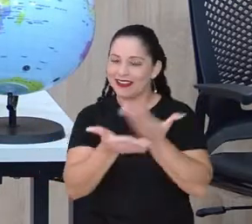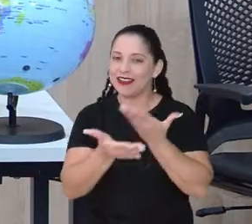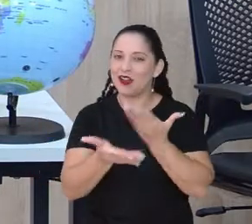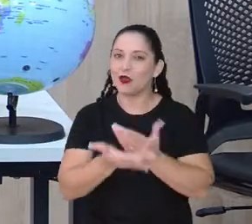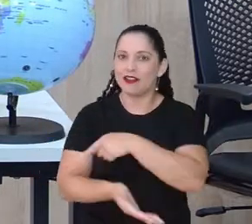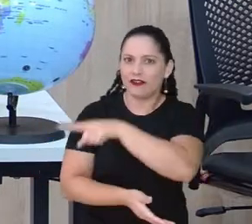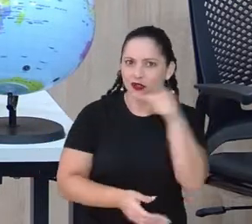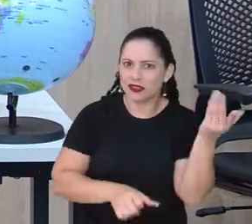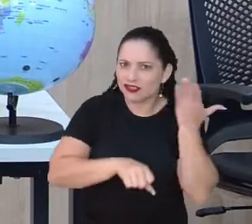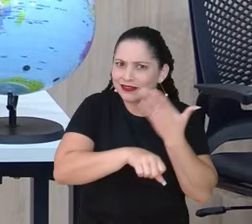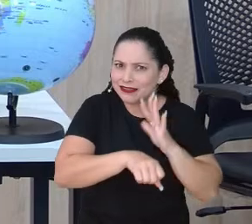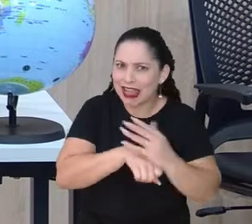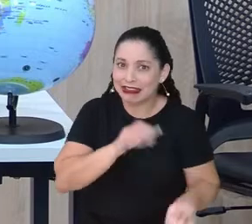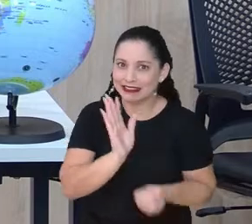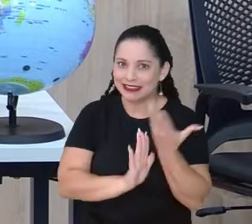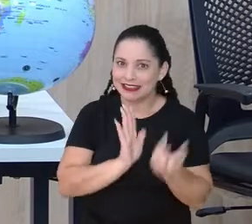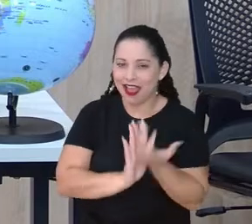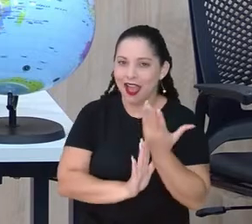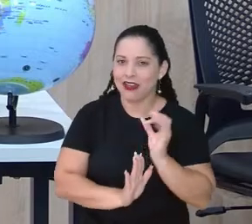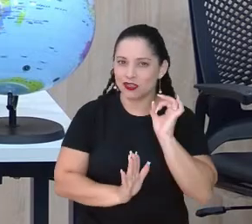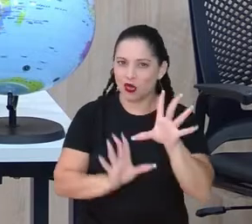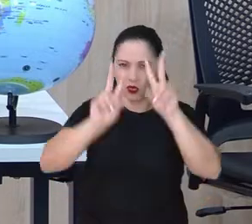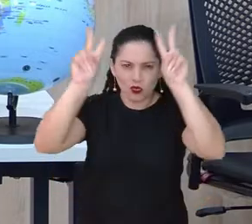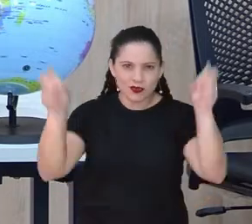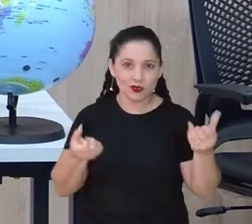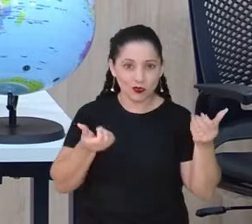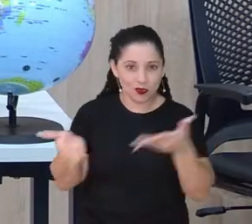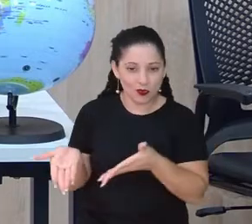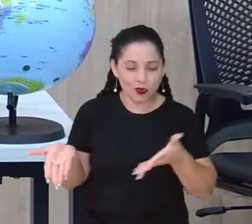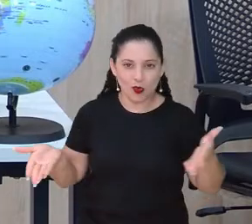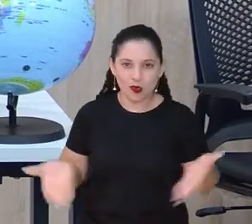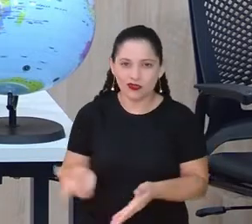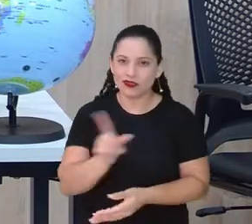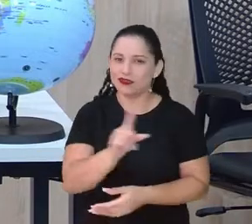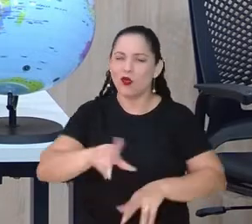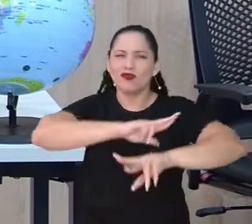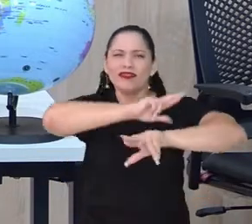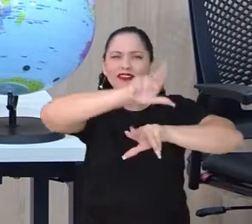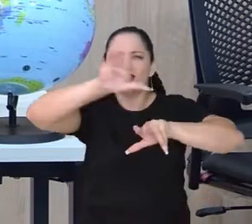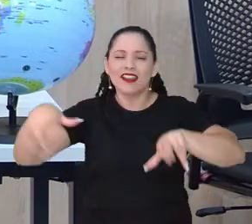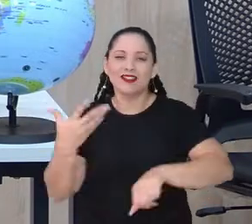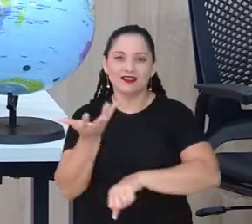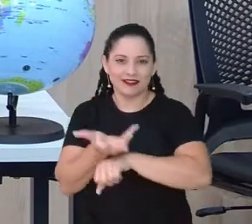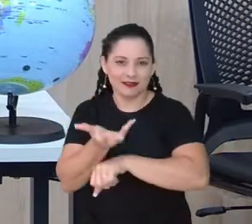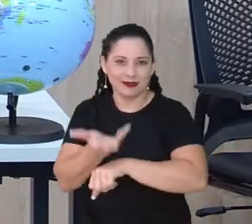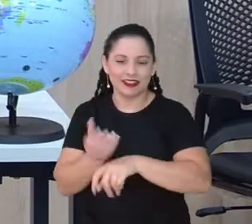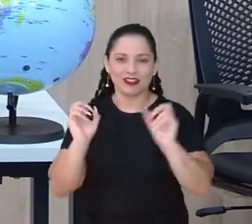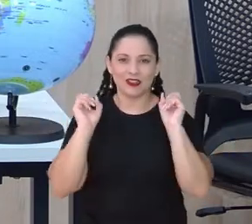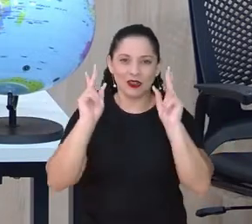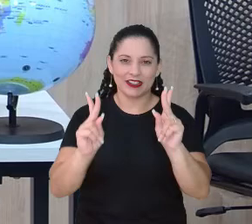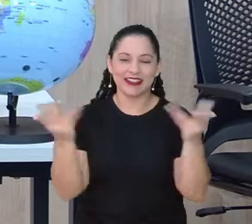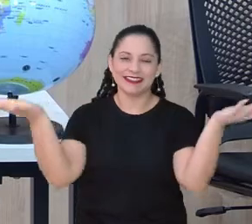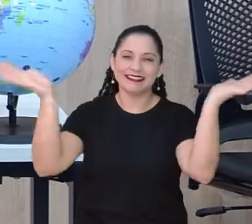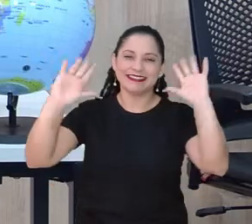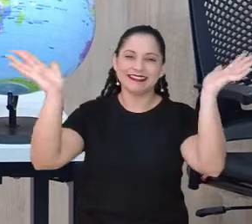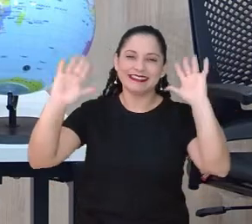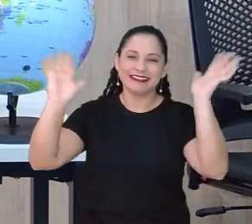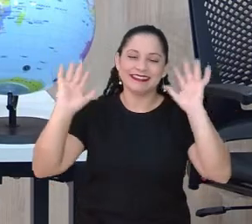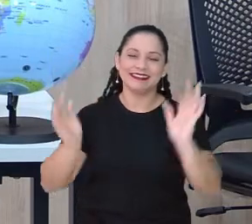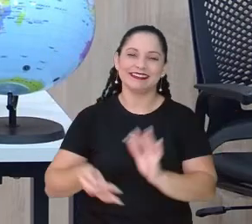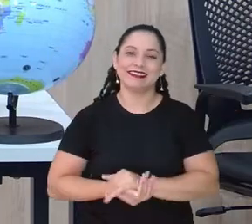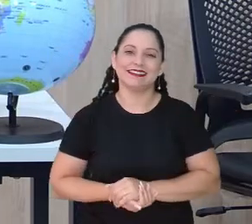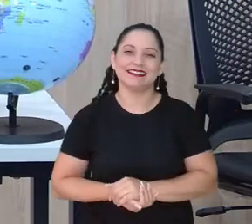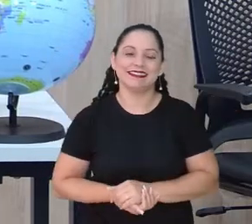e façam um infográfico, não só desse assunto, de qualquer assunto, de qualquer matéria, ok? Tchau, tchau.